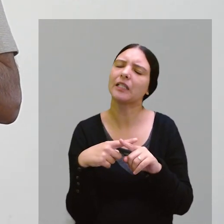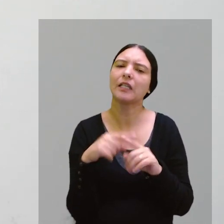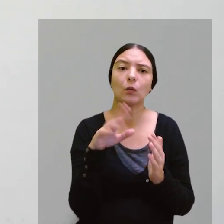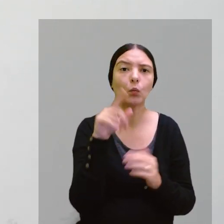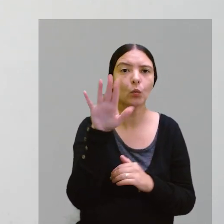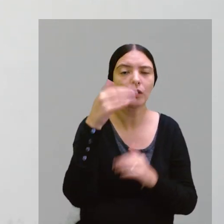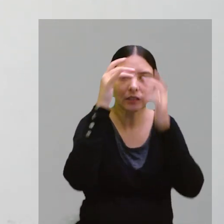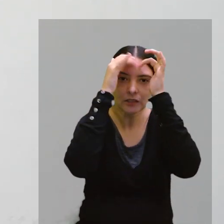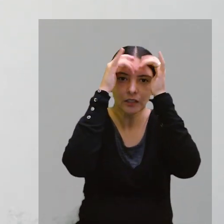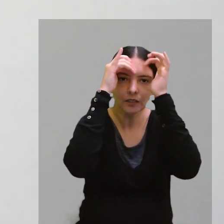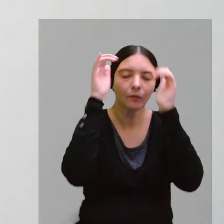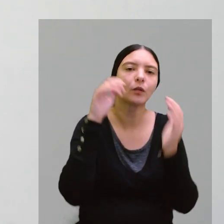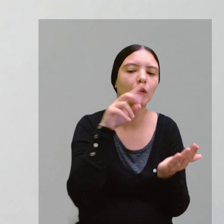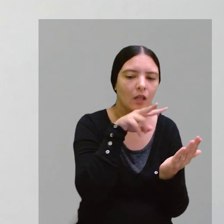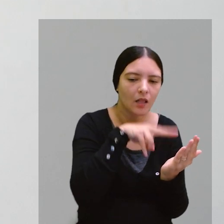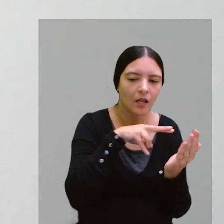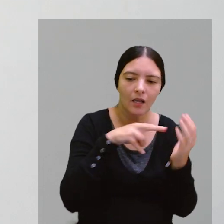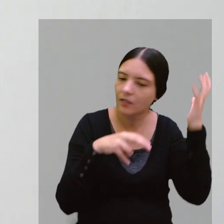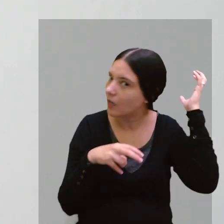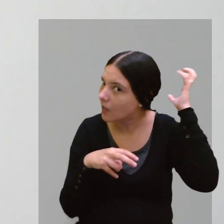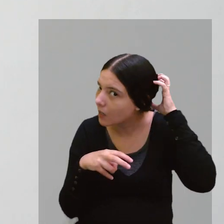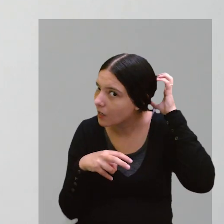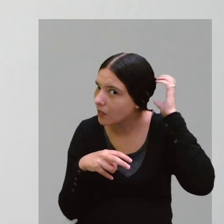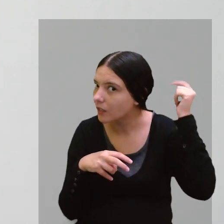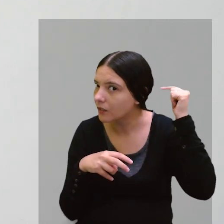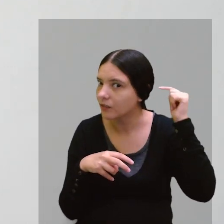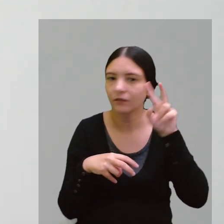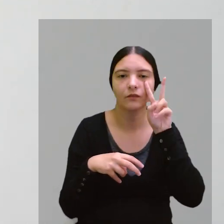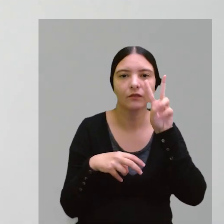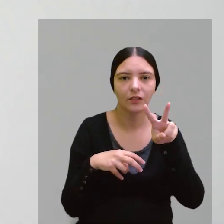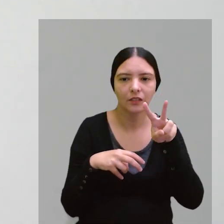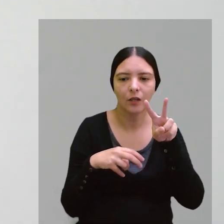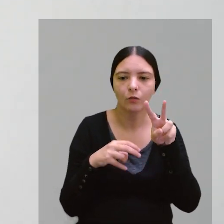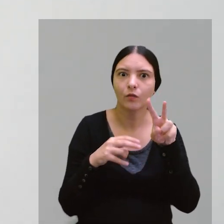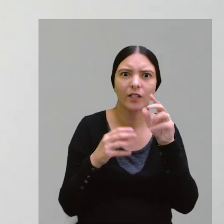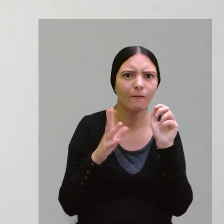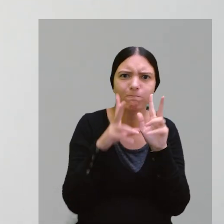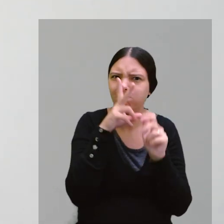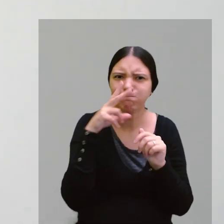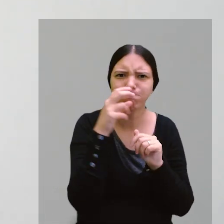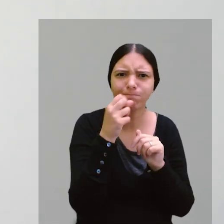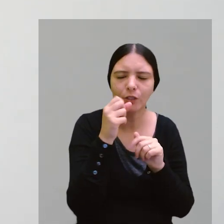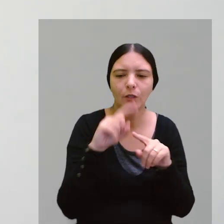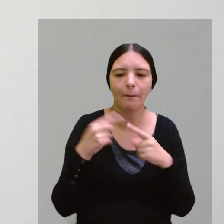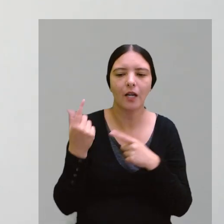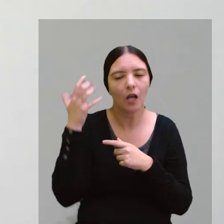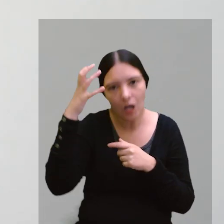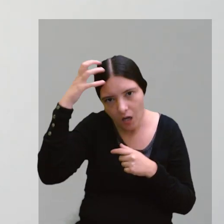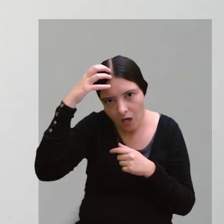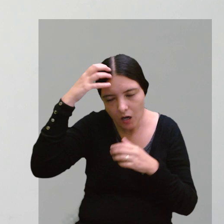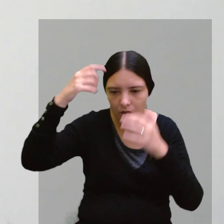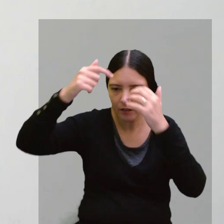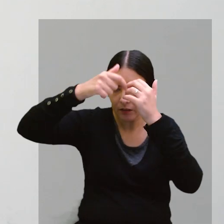lê, essa área do cérebro aqui que é ligada à visão, ela fica super ativada, mas também tem uma área que